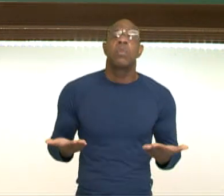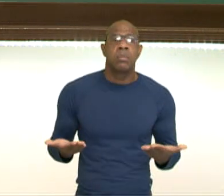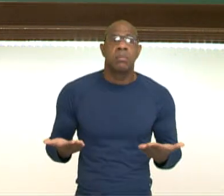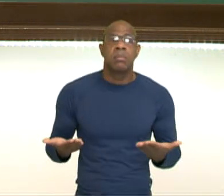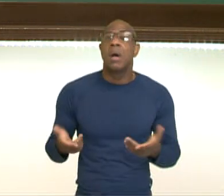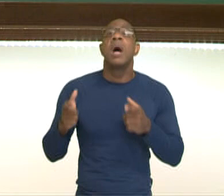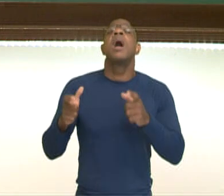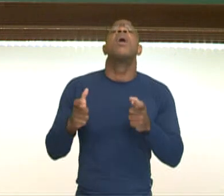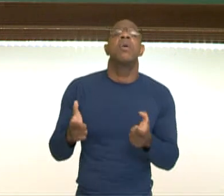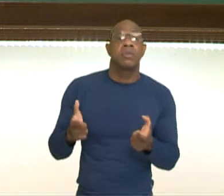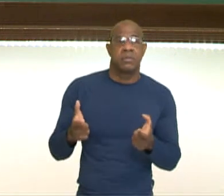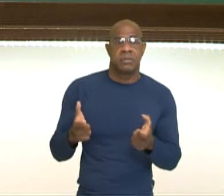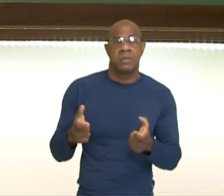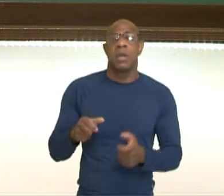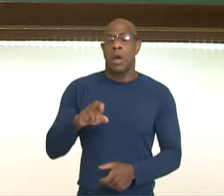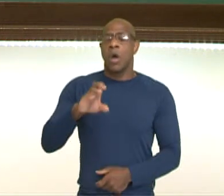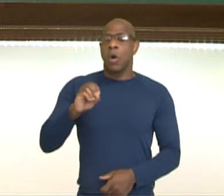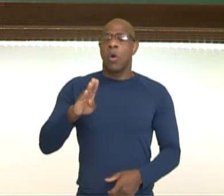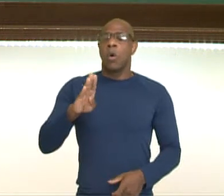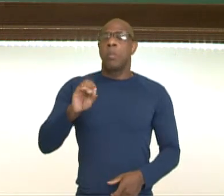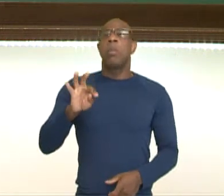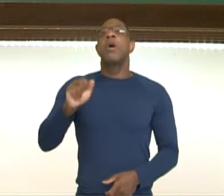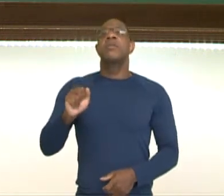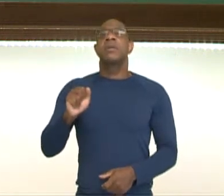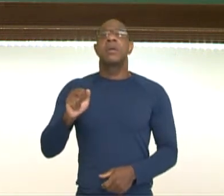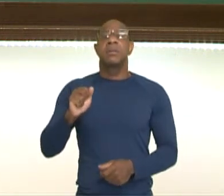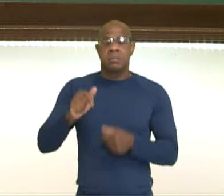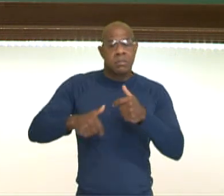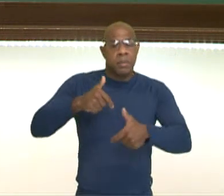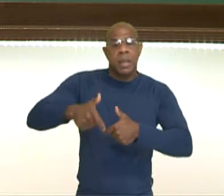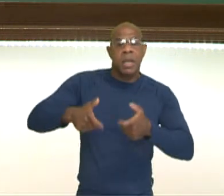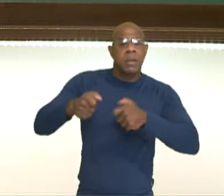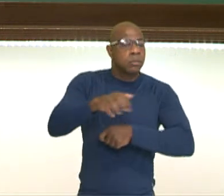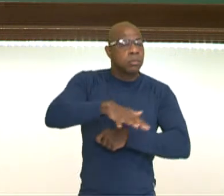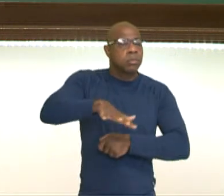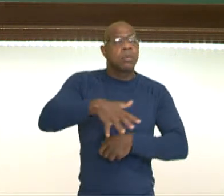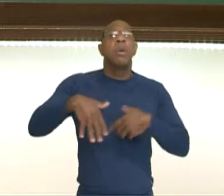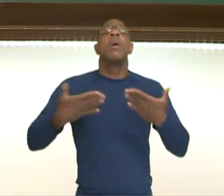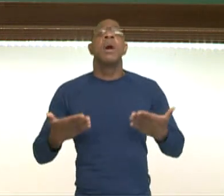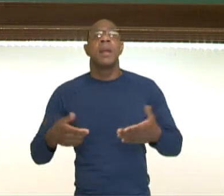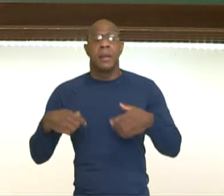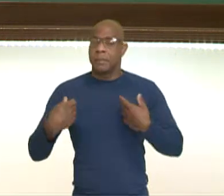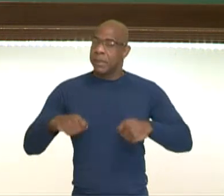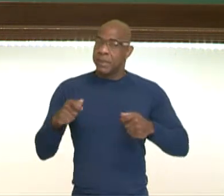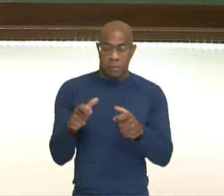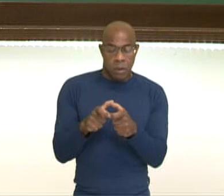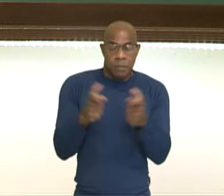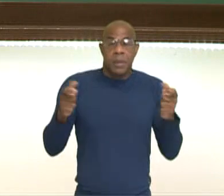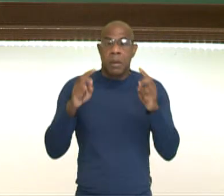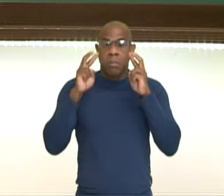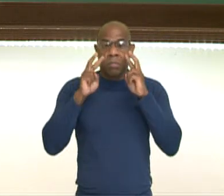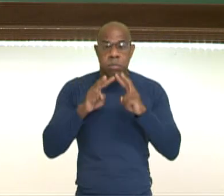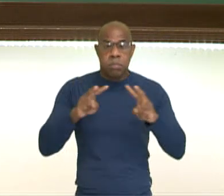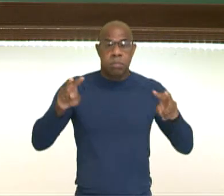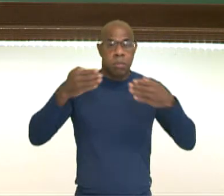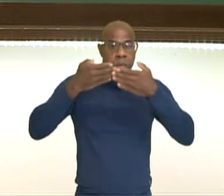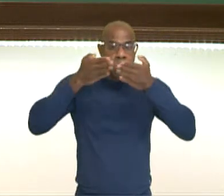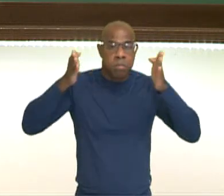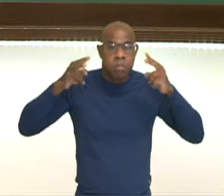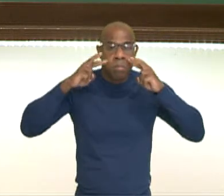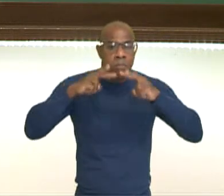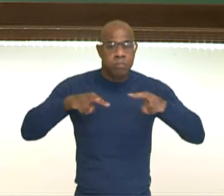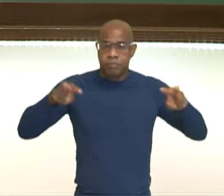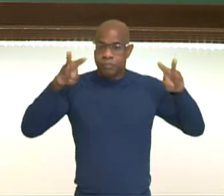agindo? Quando falamos de tecnologia, temos que ampliar a nossa visão para ver o quê? Quais